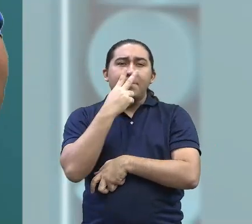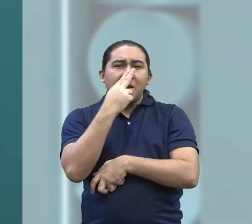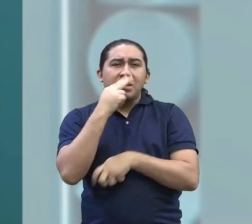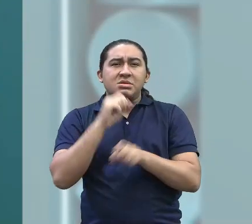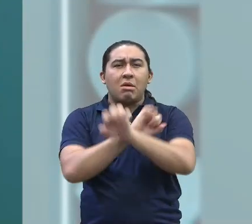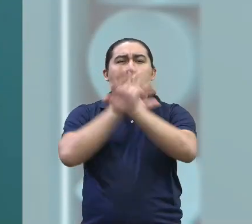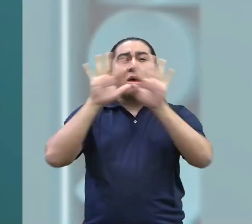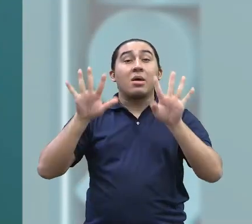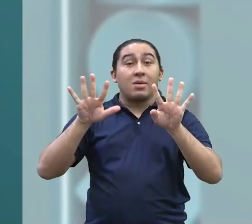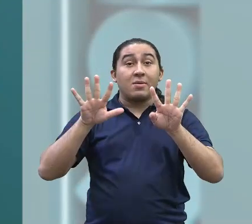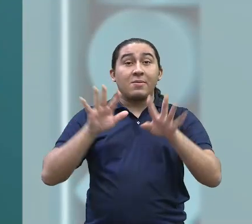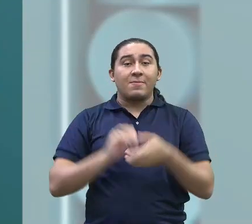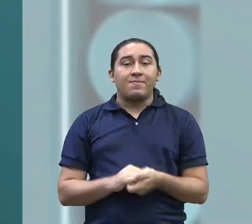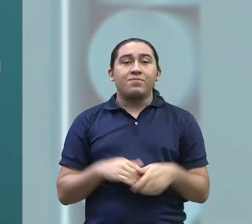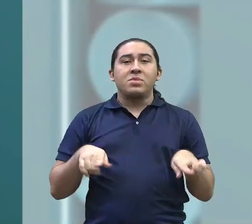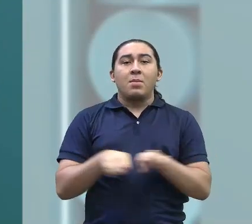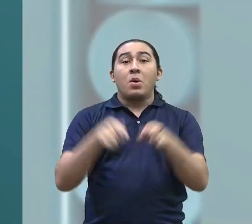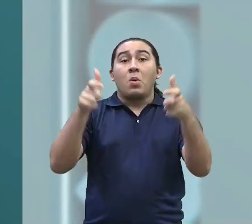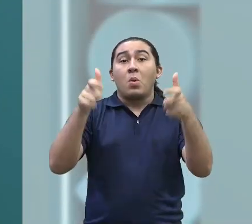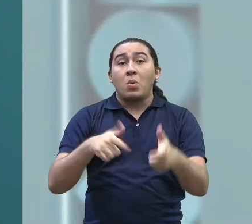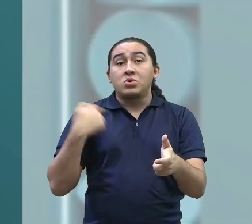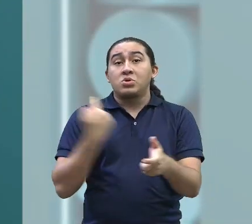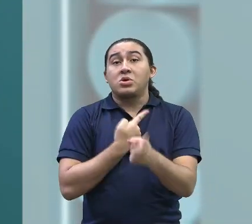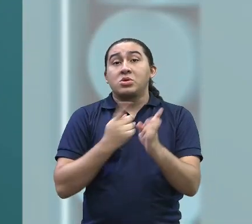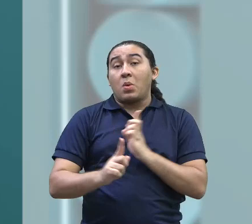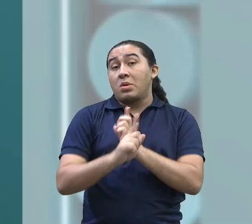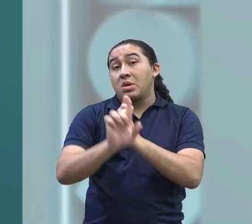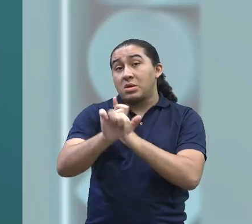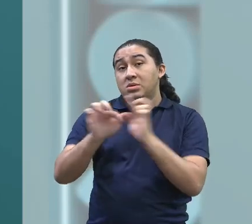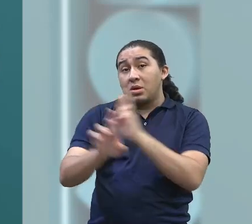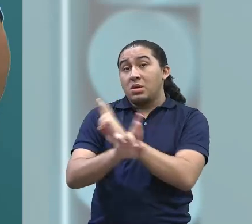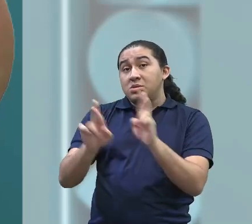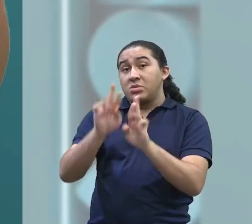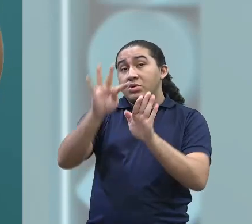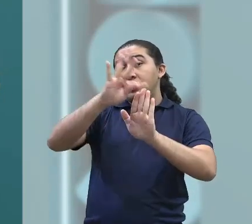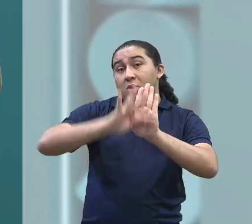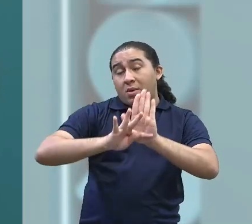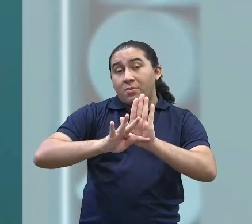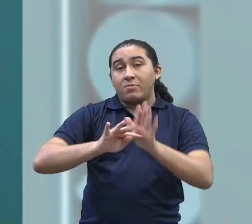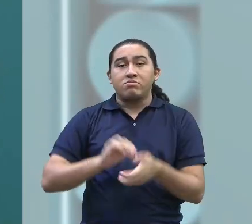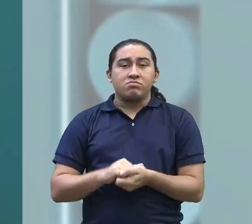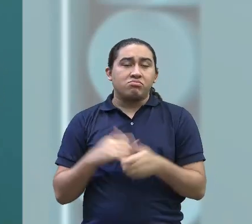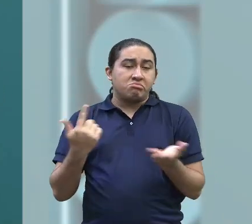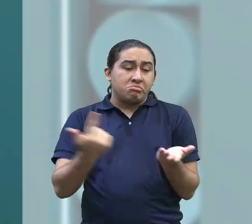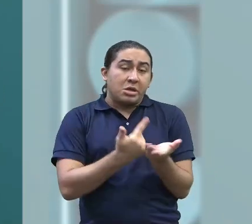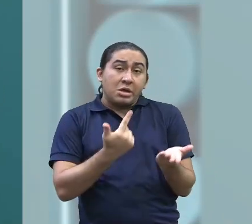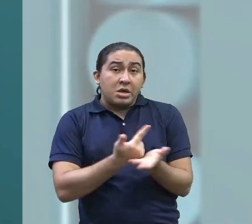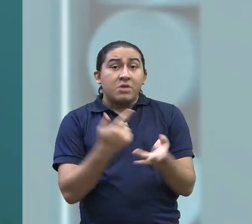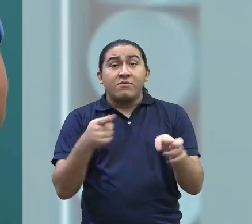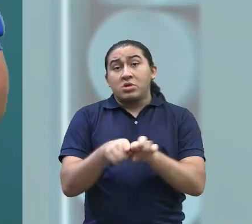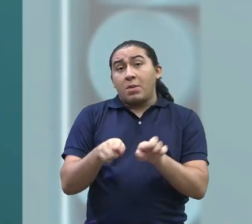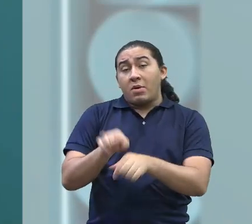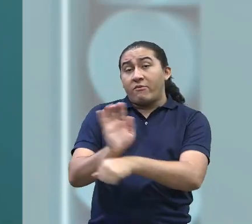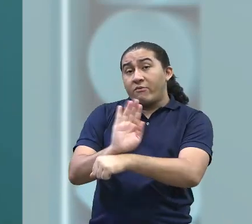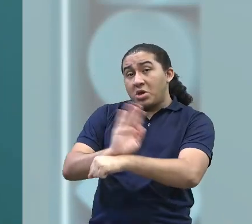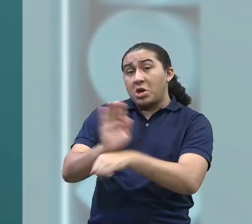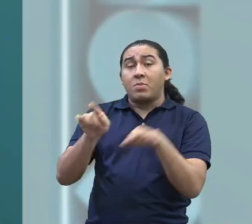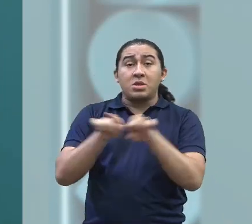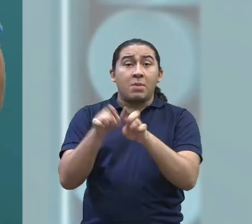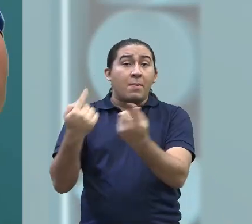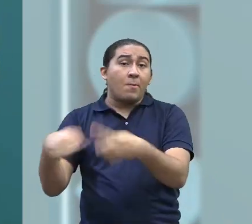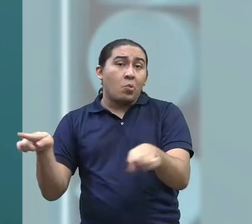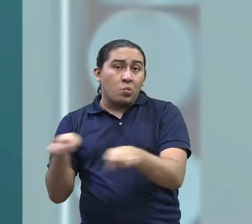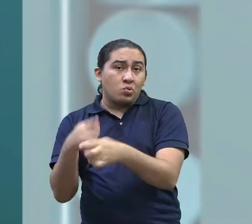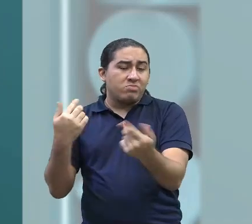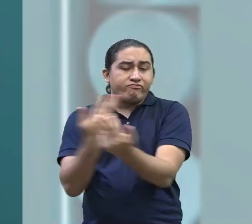certo? E onde encontramos a intertextualidade? Nos livros, nos filmes, nas